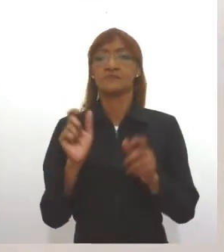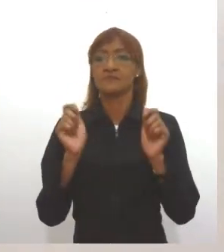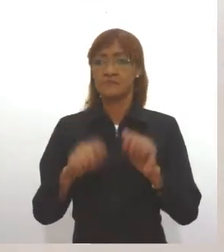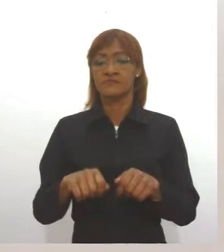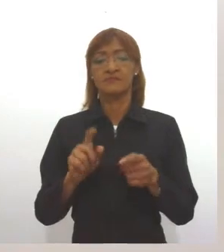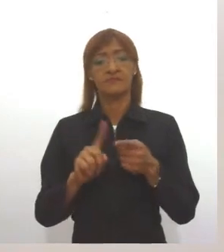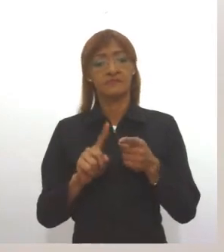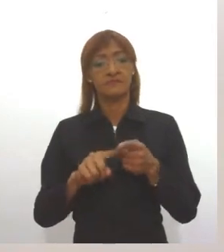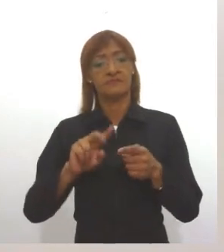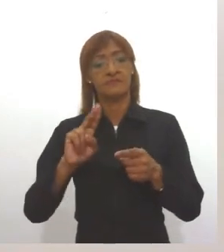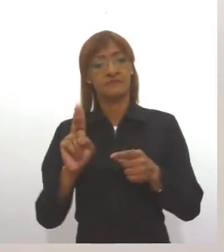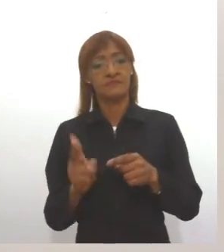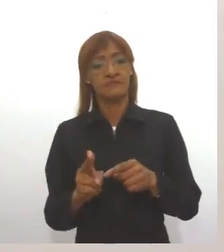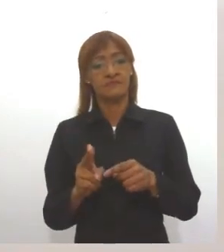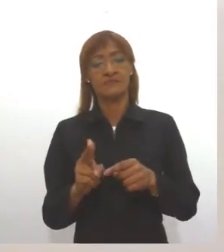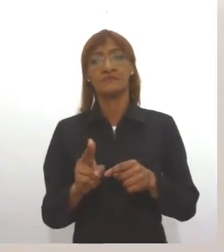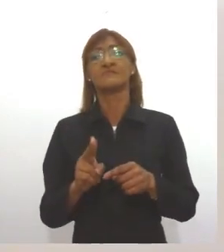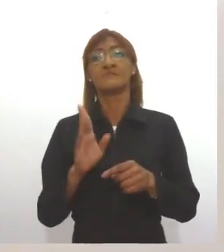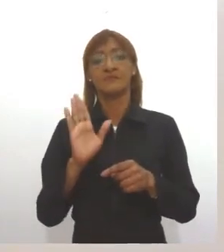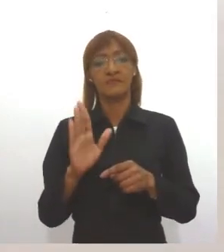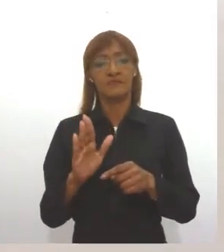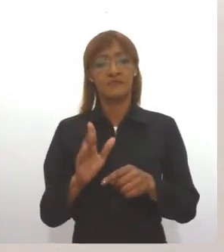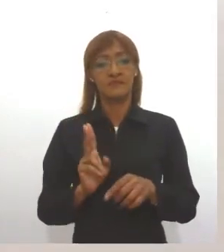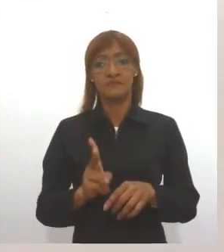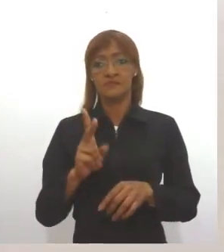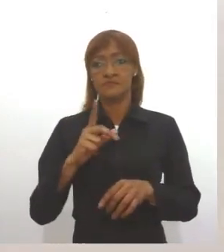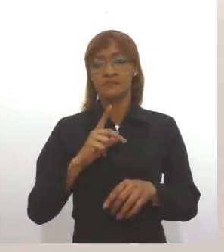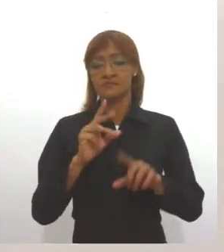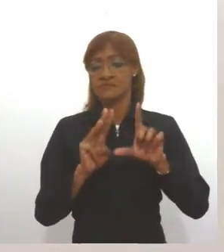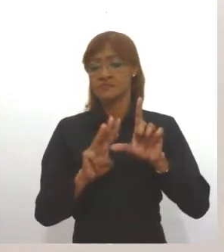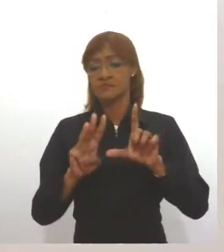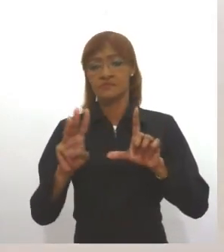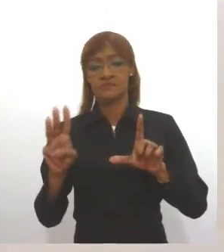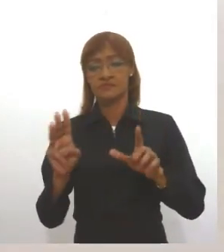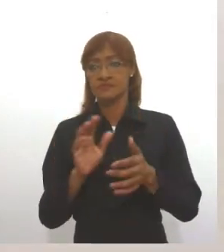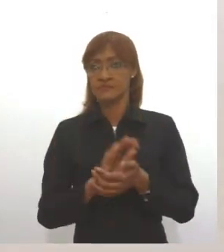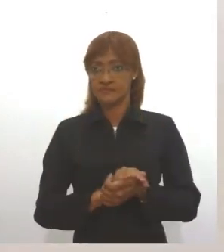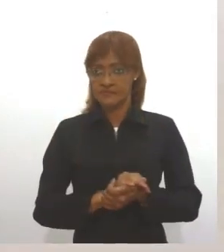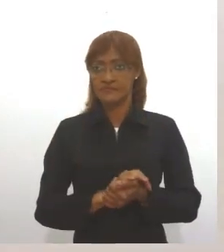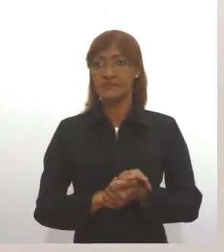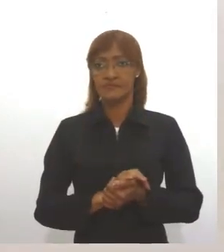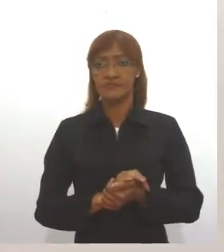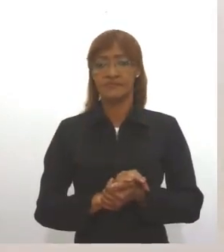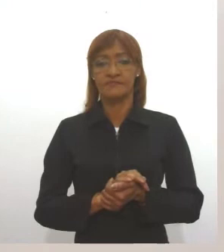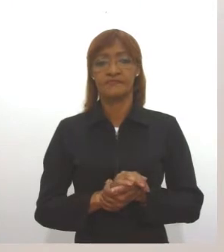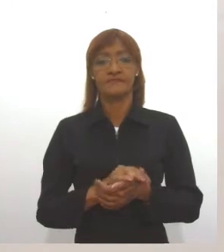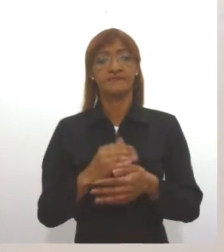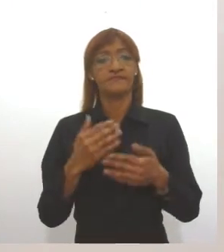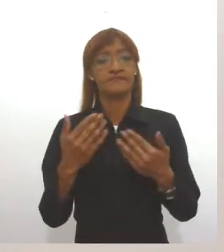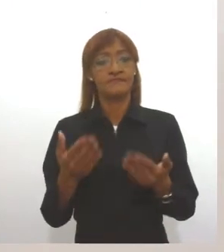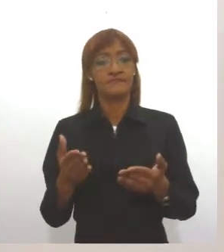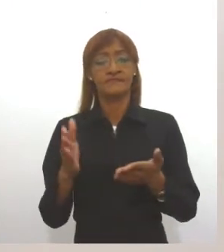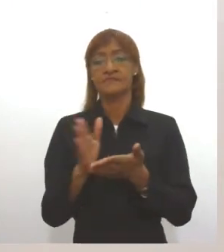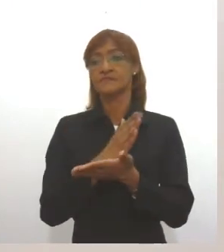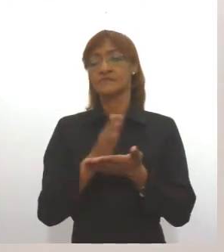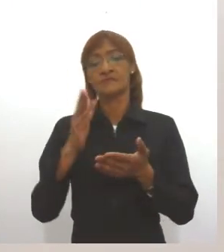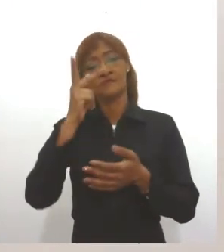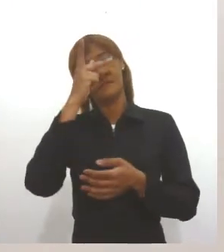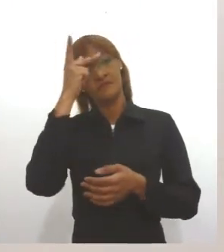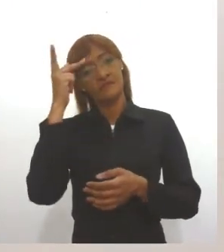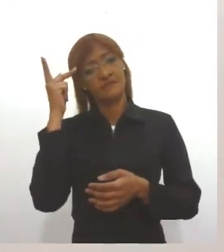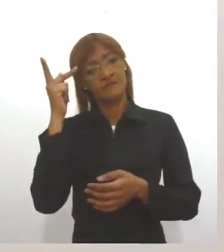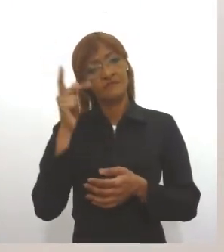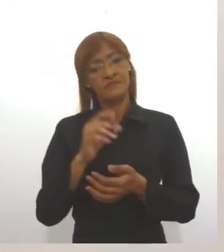através de e-mail, cujos ícones aparecem lá no site, que eu já falei, o cvv.org.br. Porque algumas pessoas têm mais facilidade